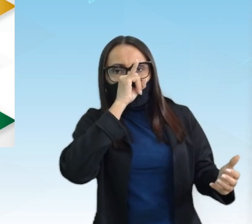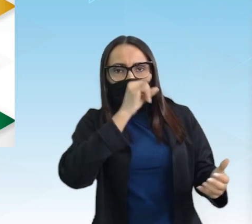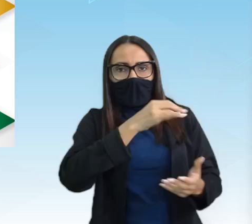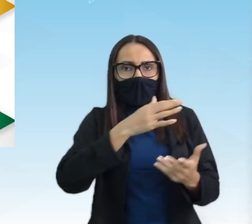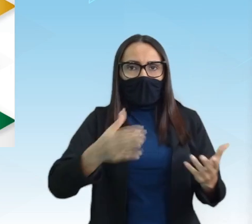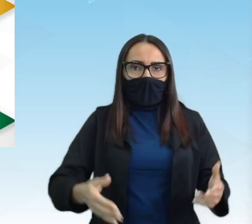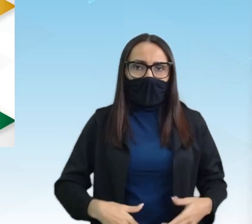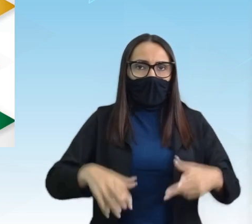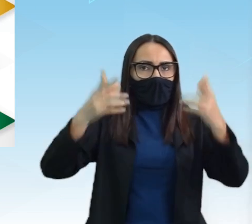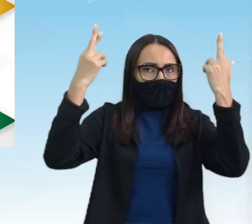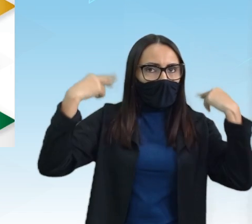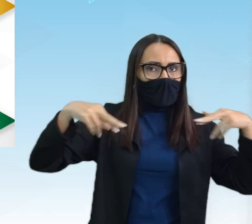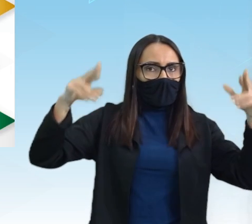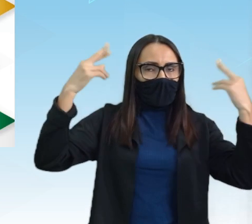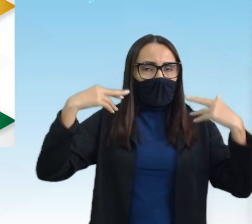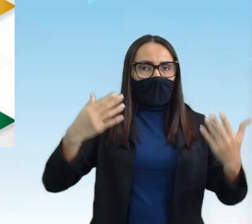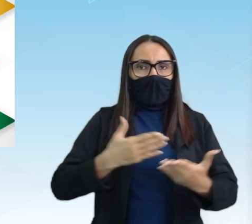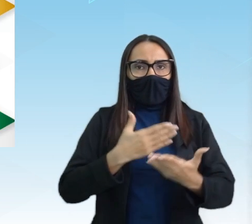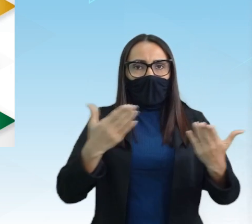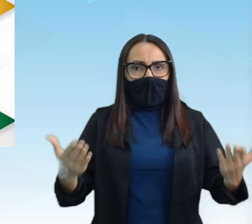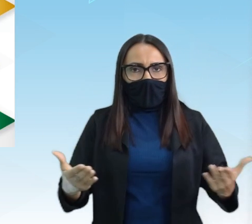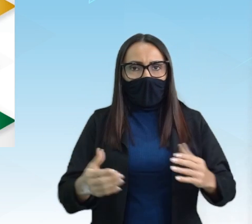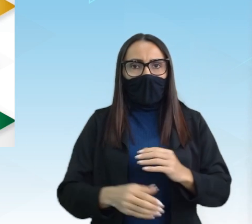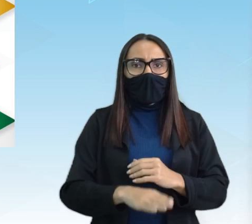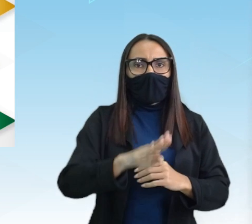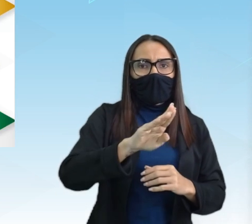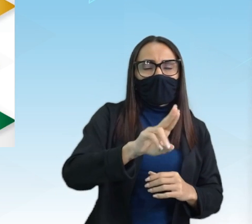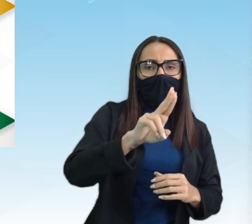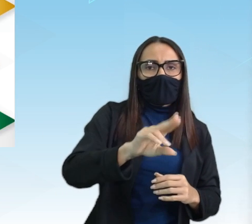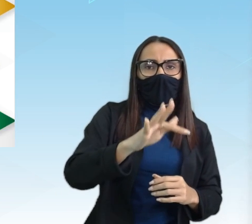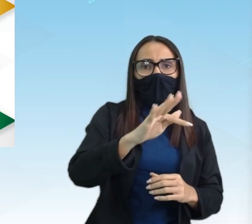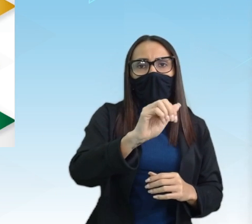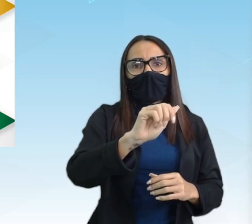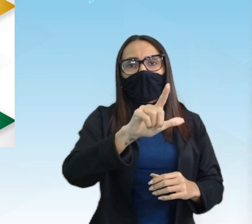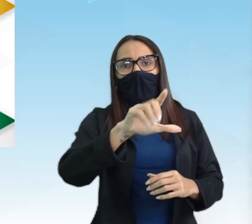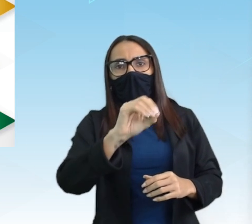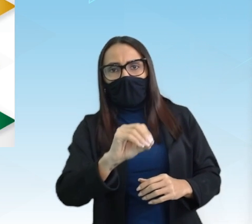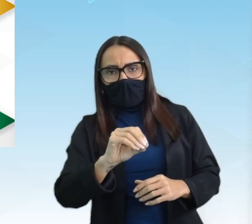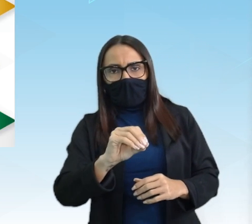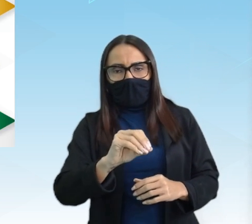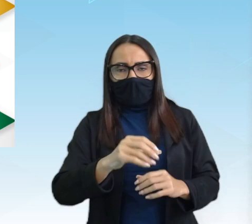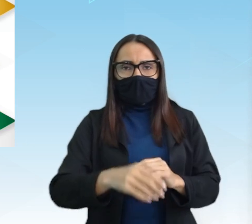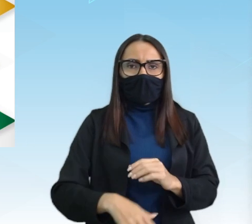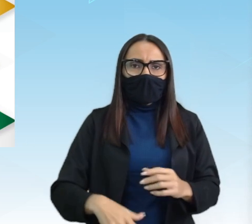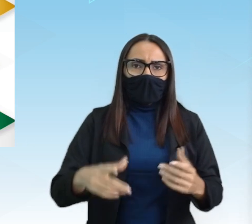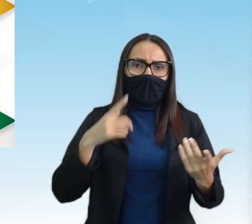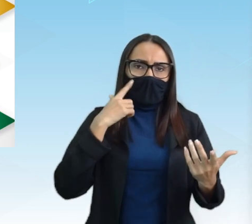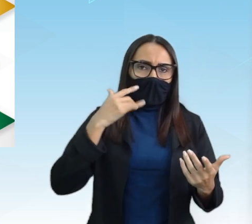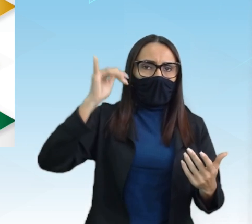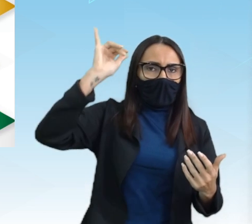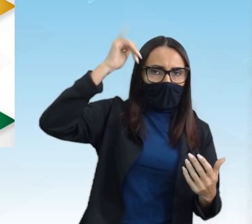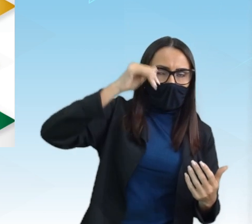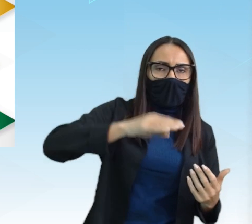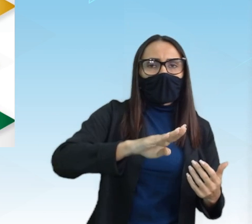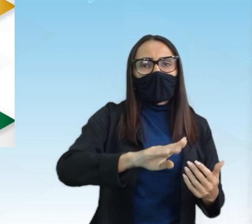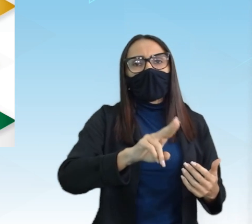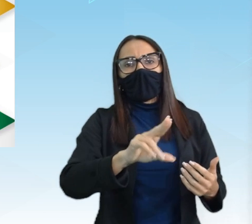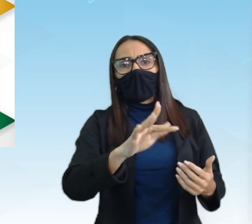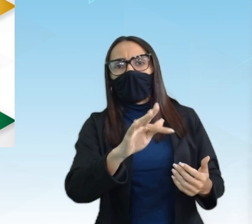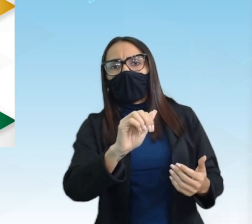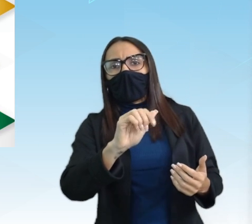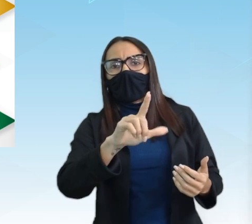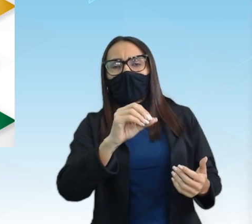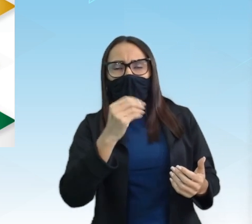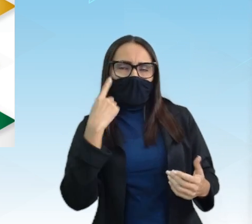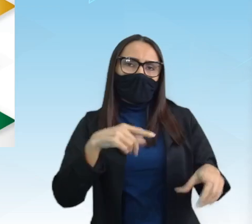os ovinos e os bufalinos, de búfalo, sim, sim, senhor. Búfalo, nós somos um dos ótimos criadores de búfalo, sim,